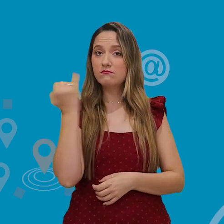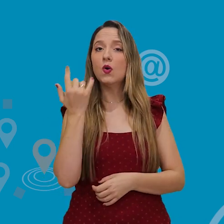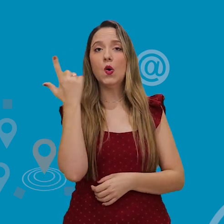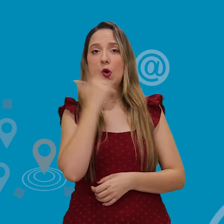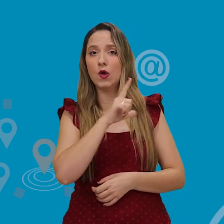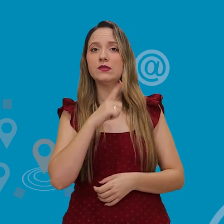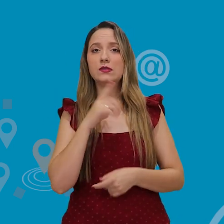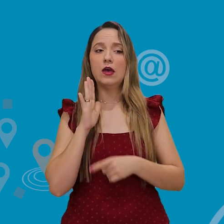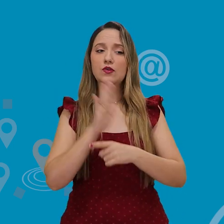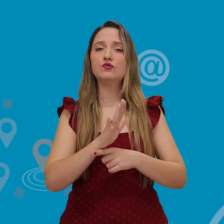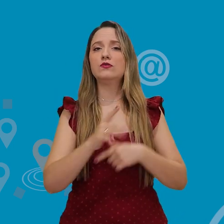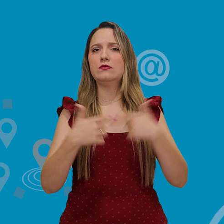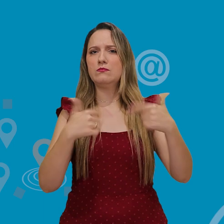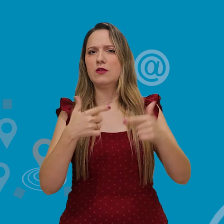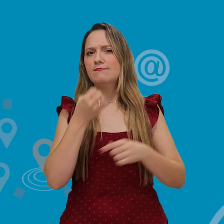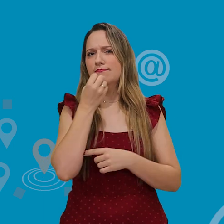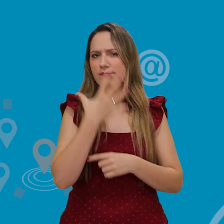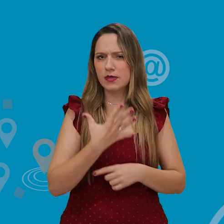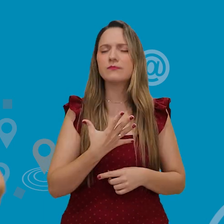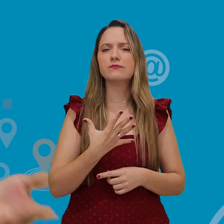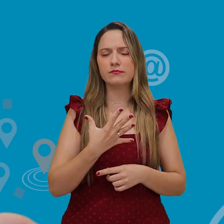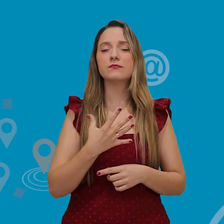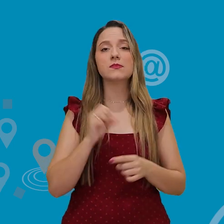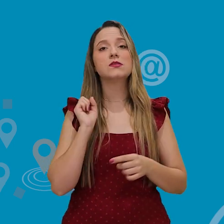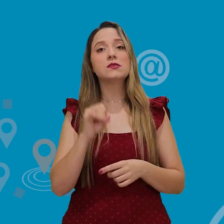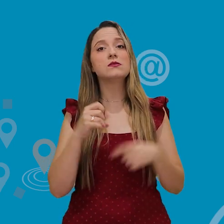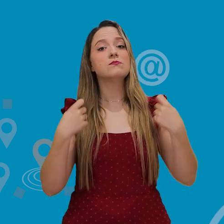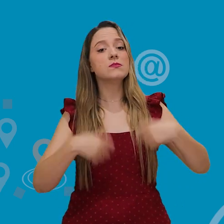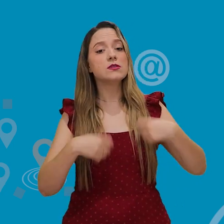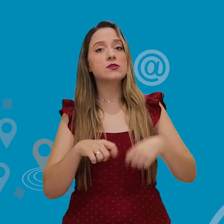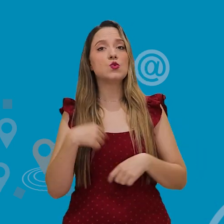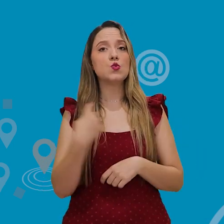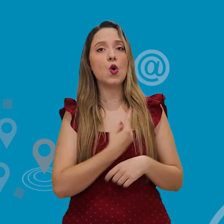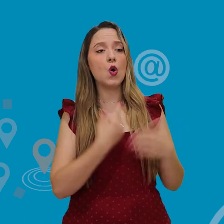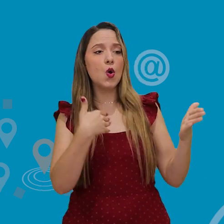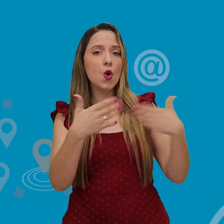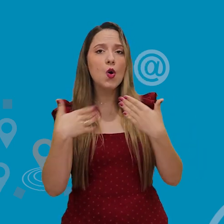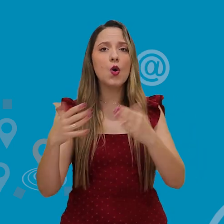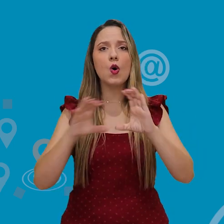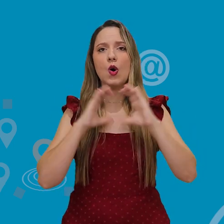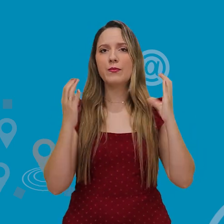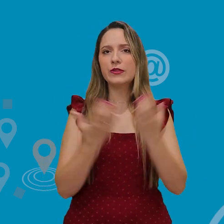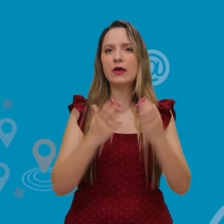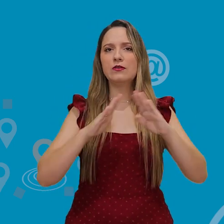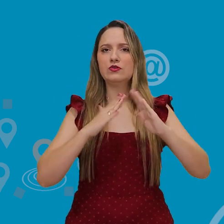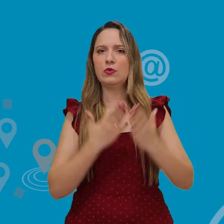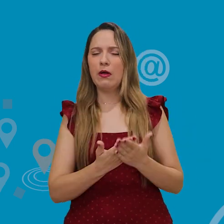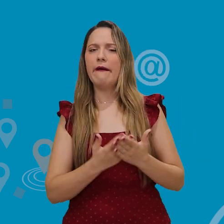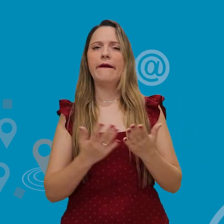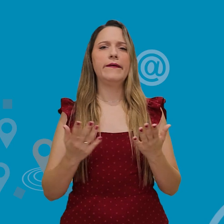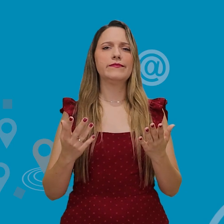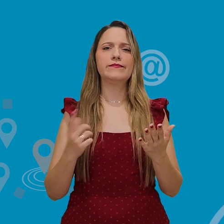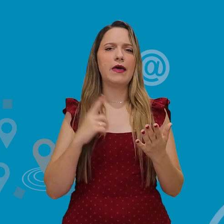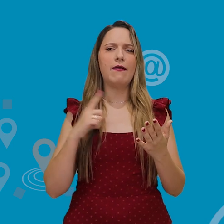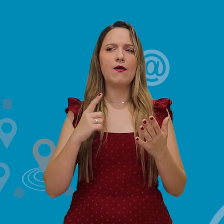né, para o desenvolvimento de um bom trabalho, né? Mesmo quando é necessário que a gente precise do diálogo com a comunidade escolar, né,